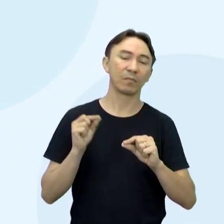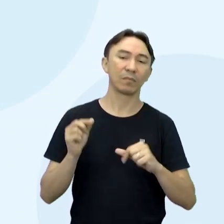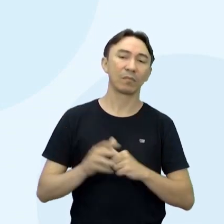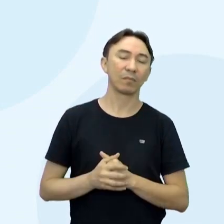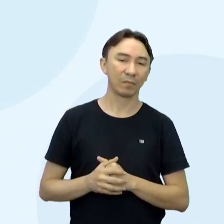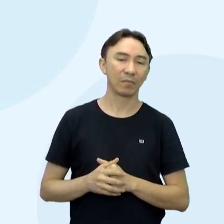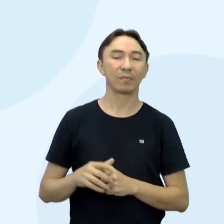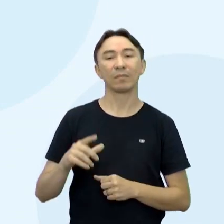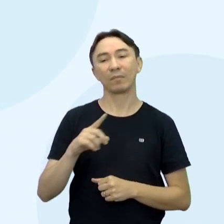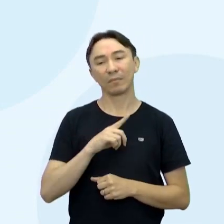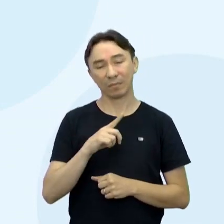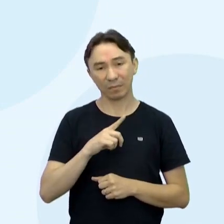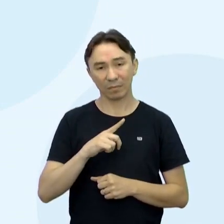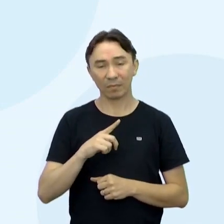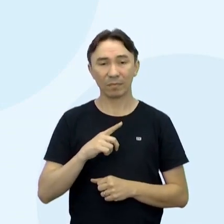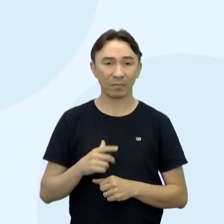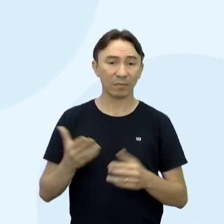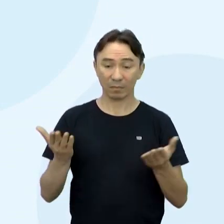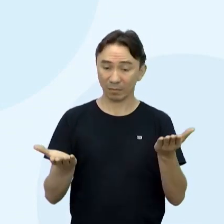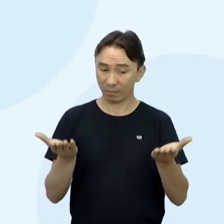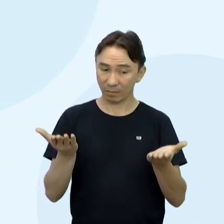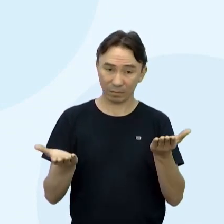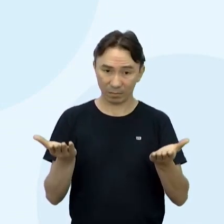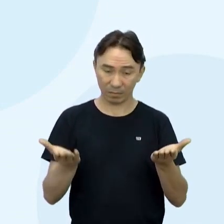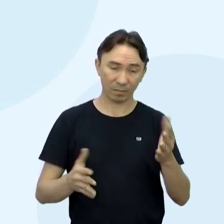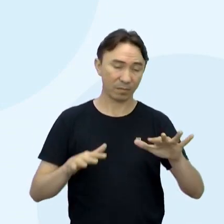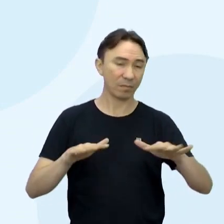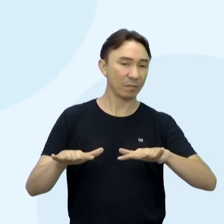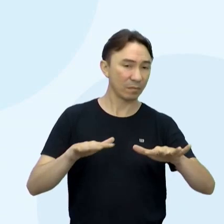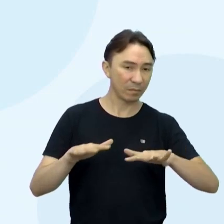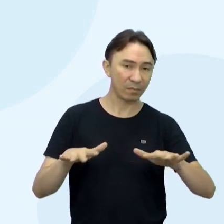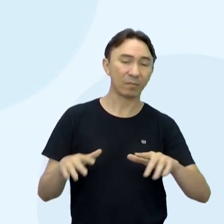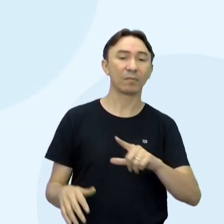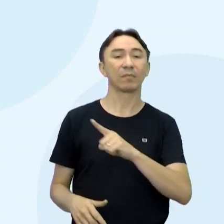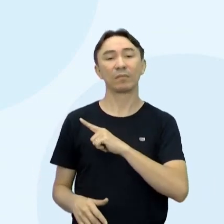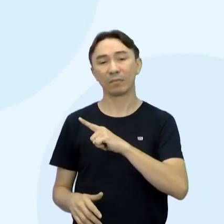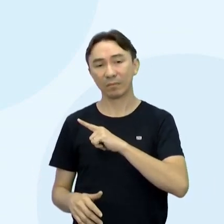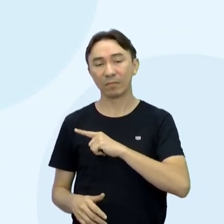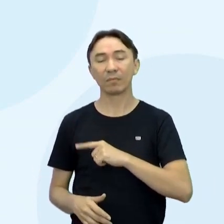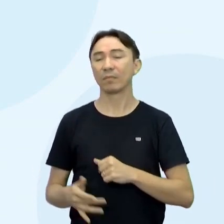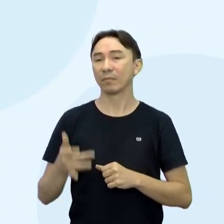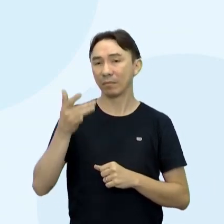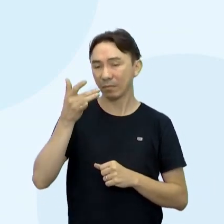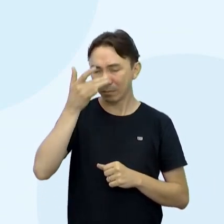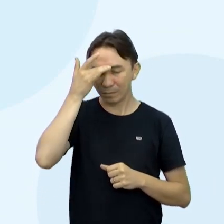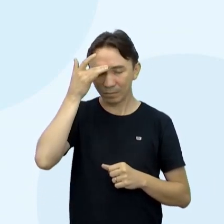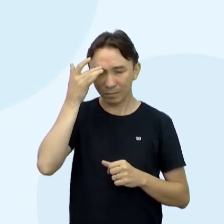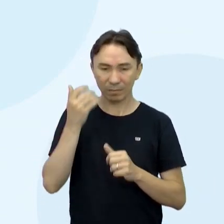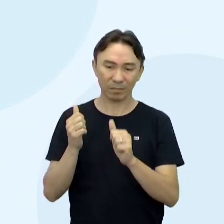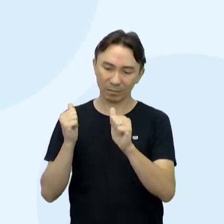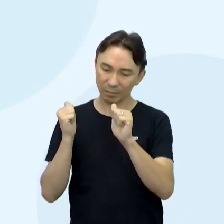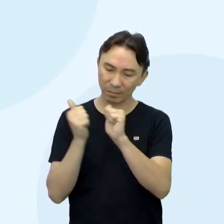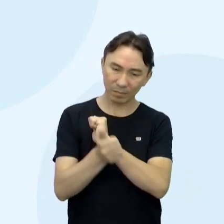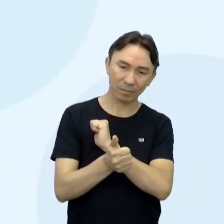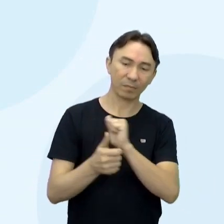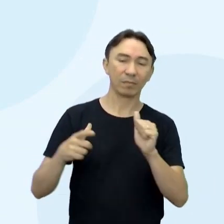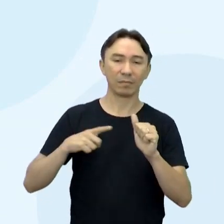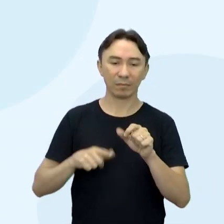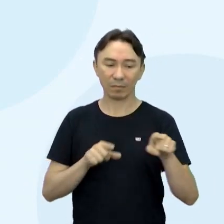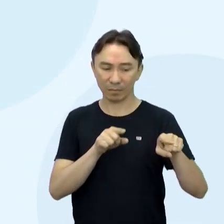eu tenho ali um equilíbrio em movimento quando eu tenho os atletas, né,